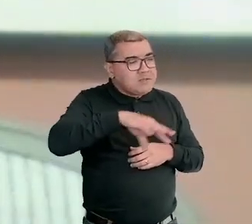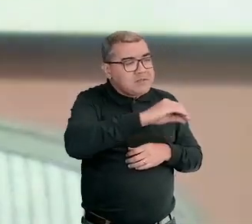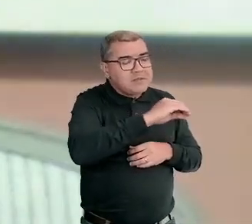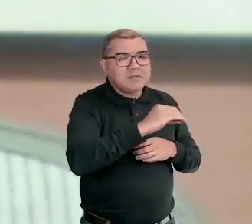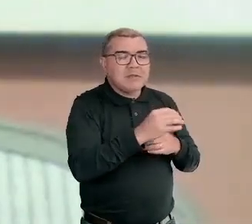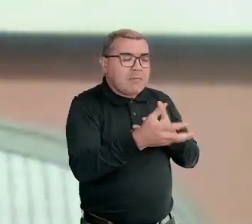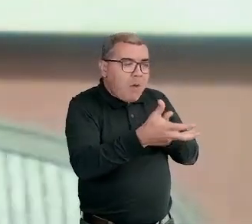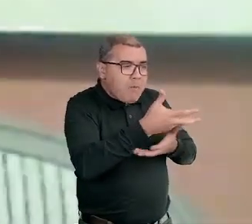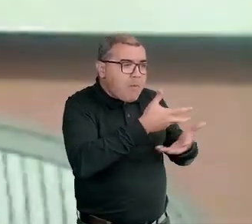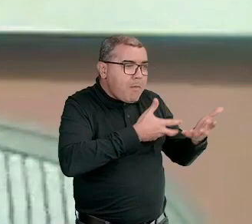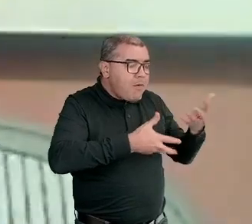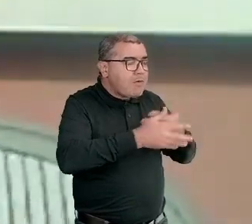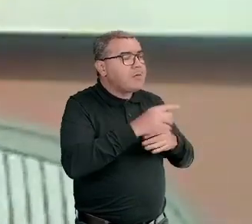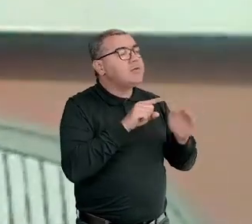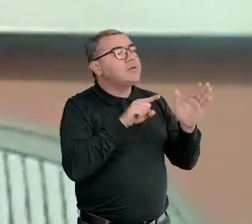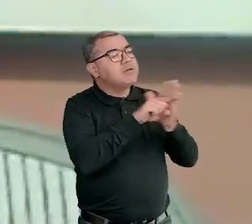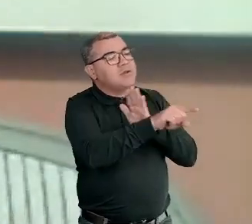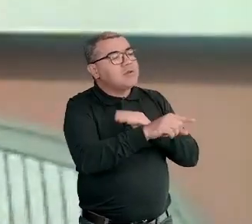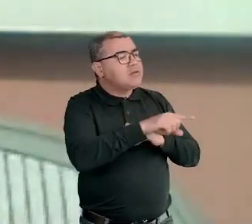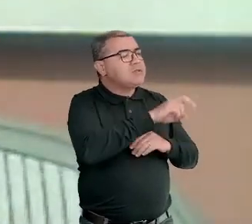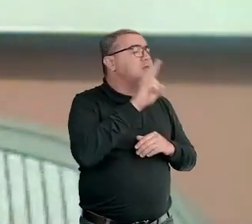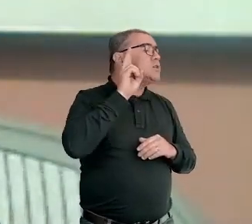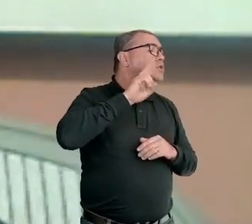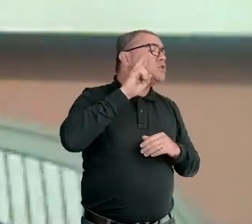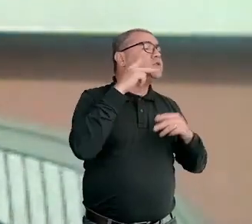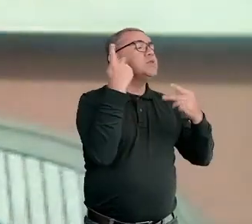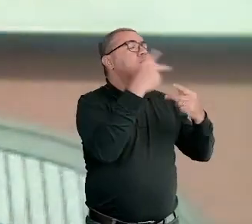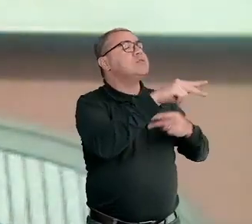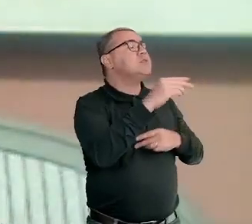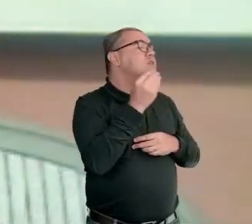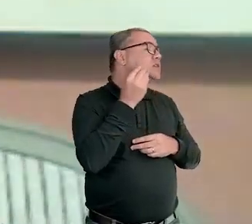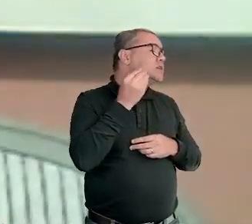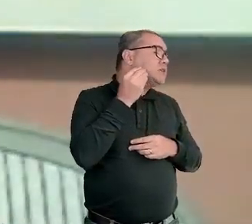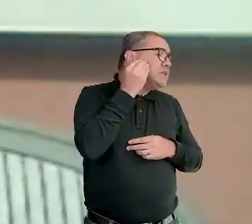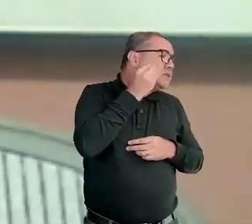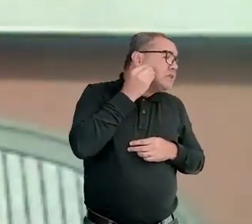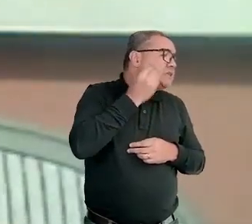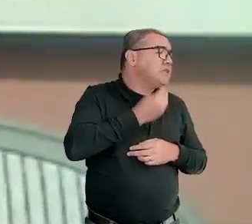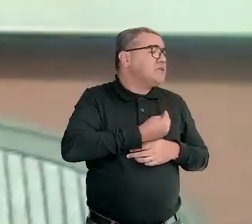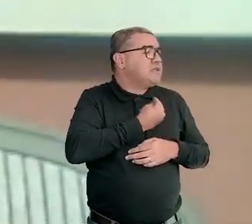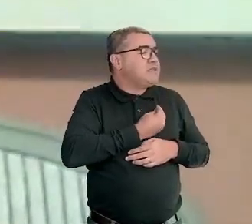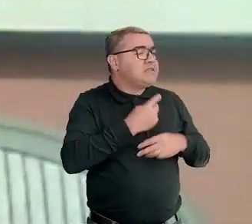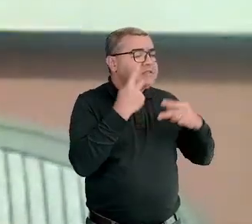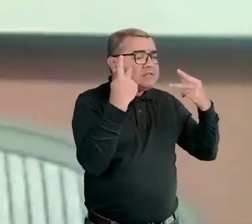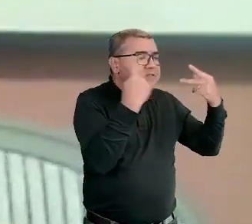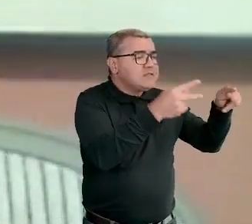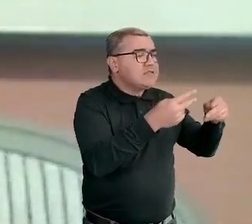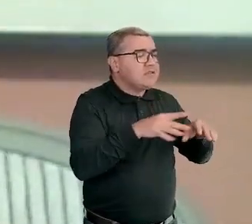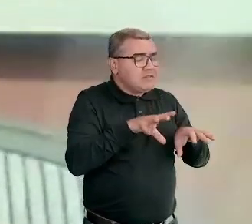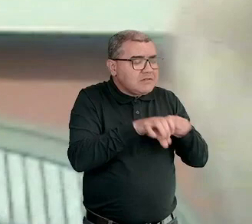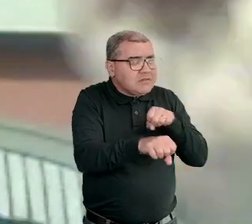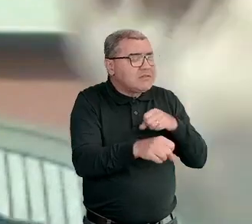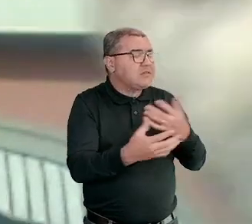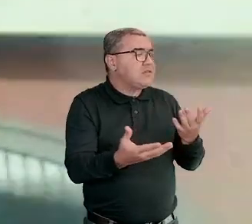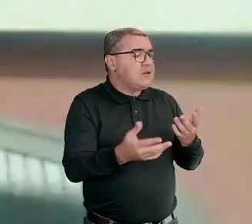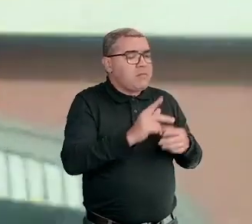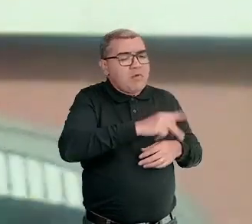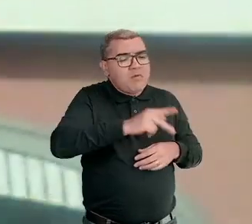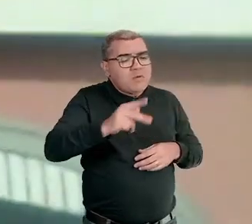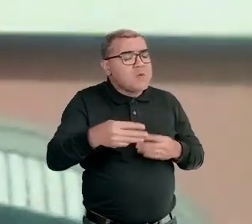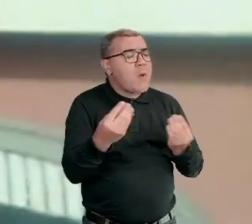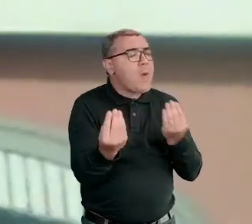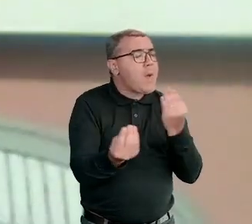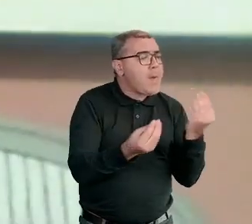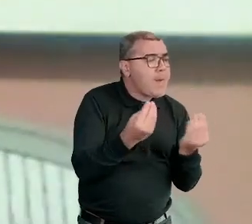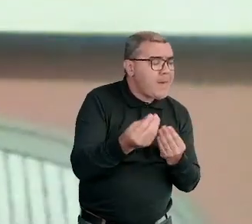contar, Arnaldo. Porque eu perguntei, falei, vocês devem ter histórias para contar da sua formação, das críticas dos seus professores,